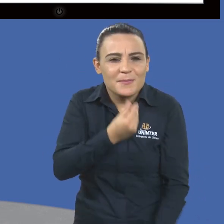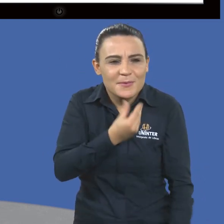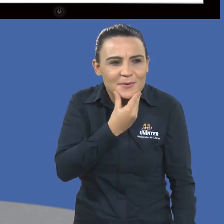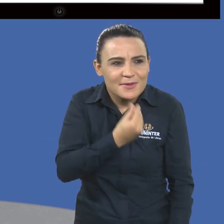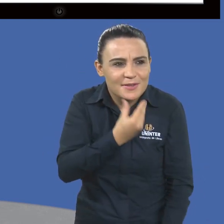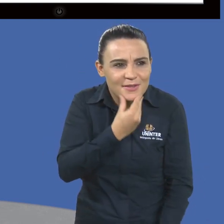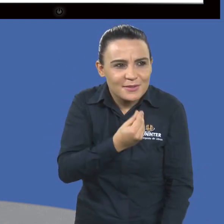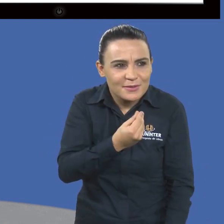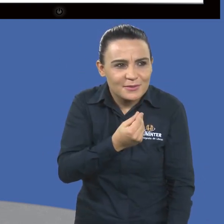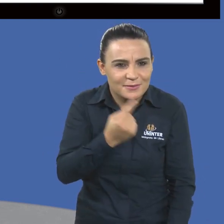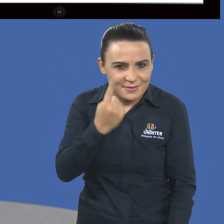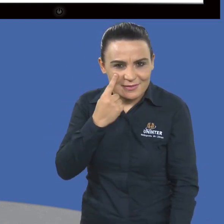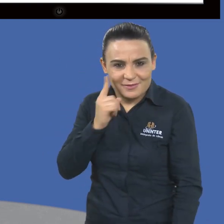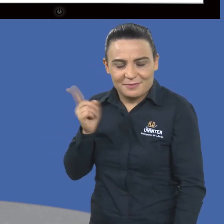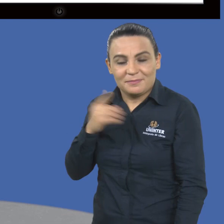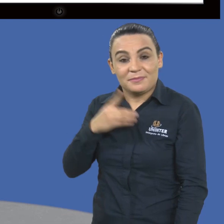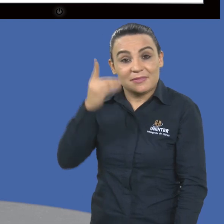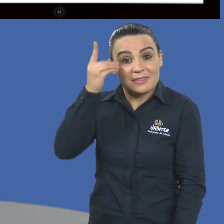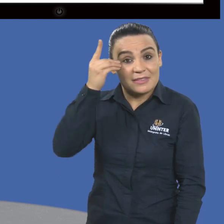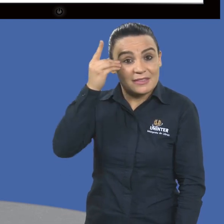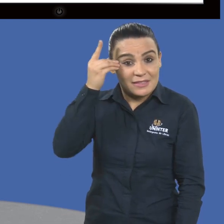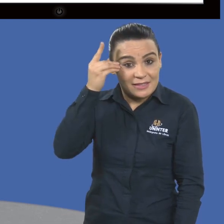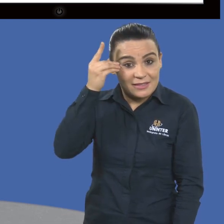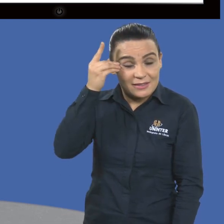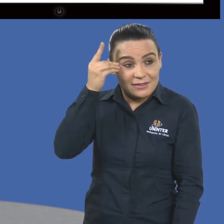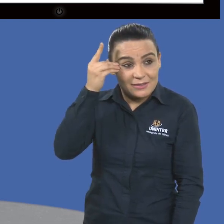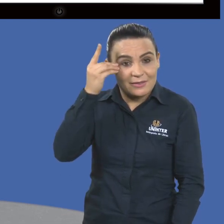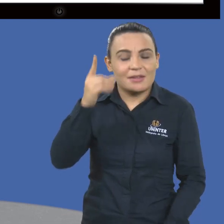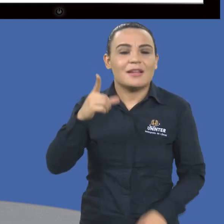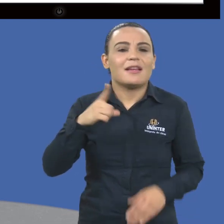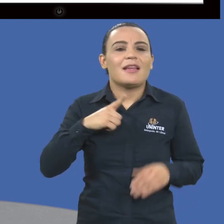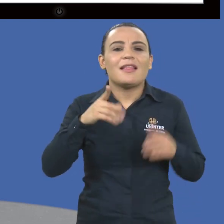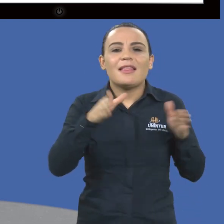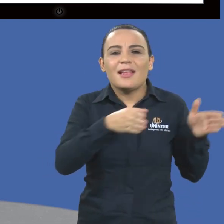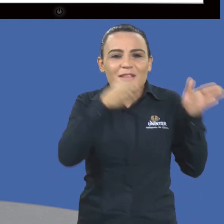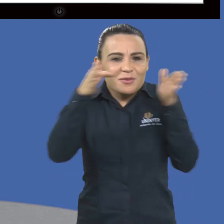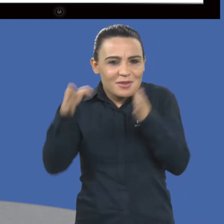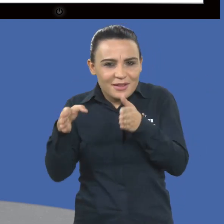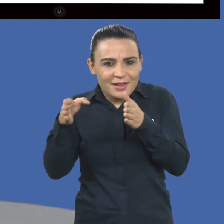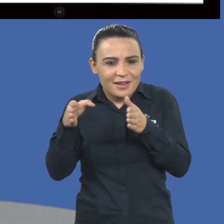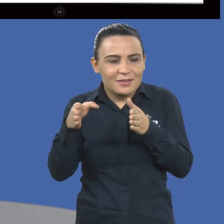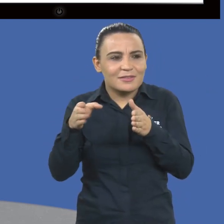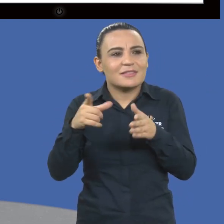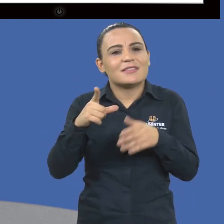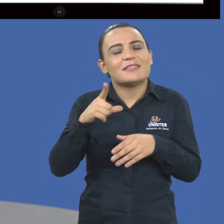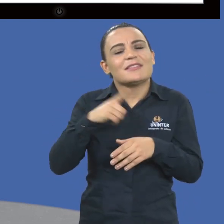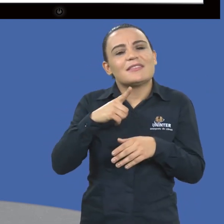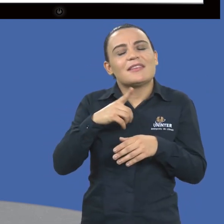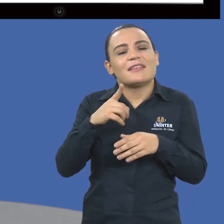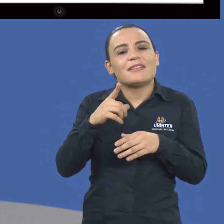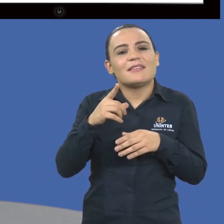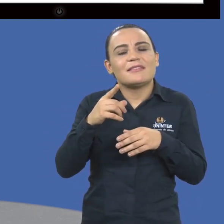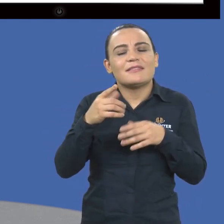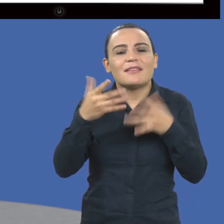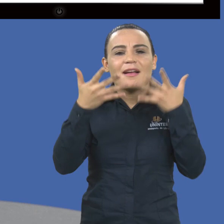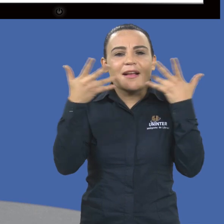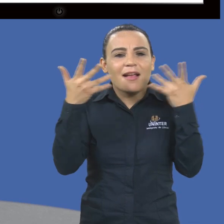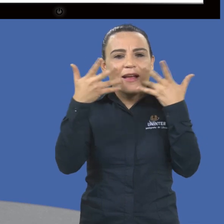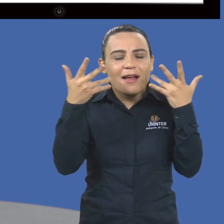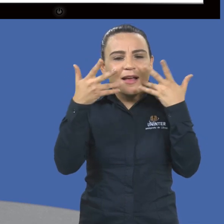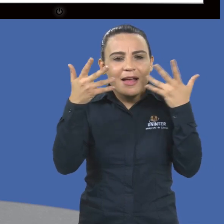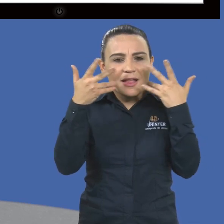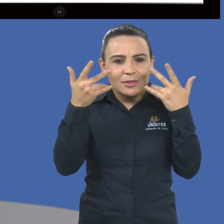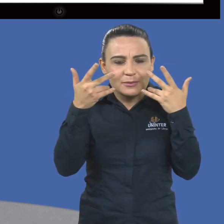desenho de um menino com síndrome de Down, segundo ele, e do ladinho dele tem um